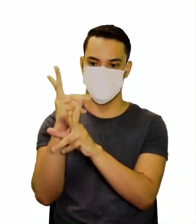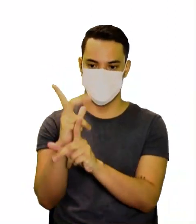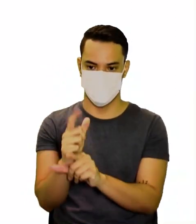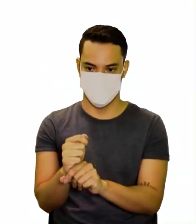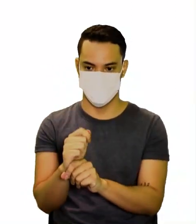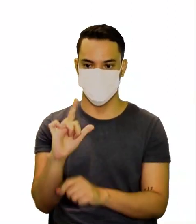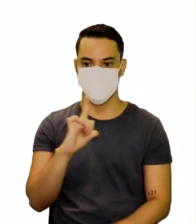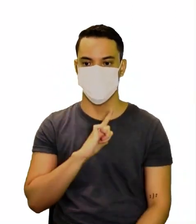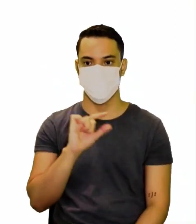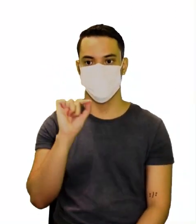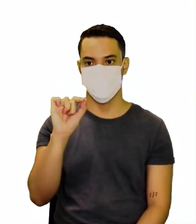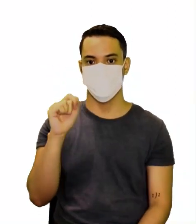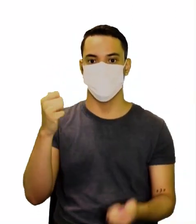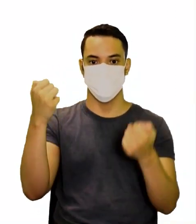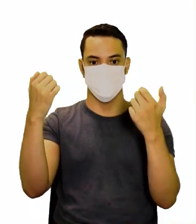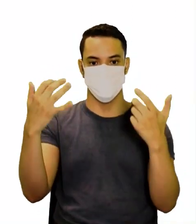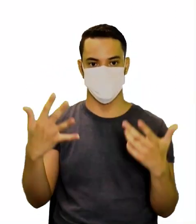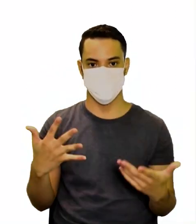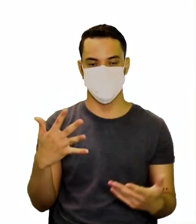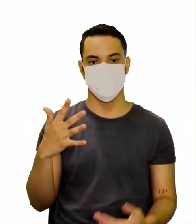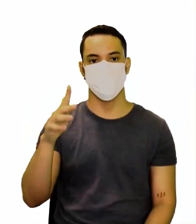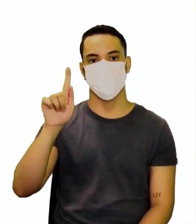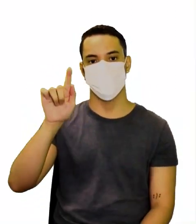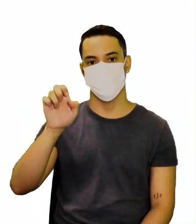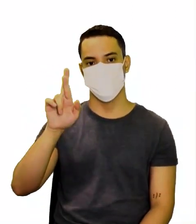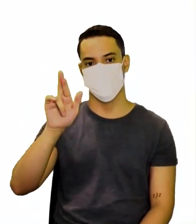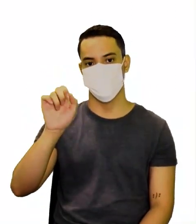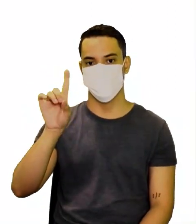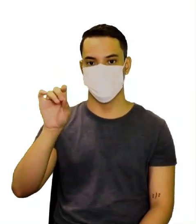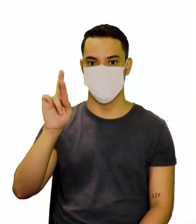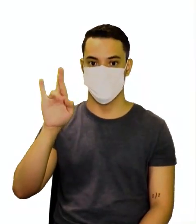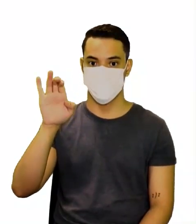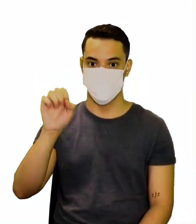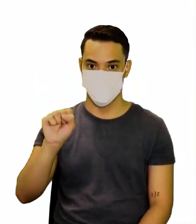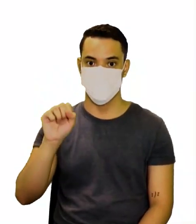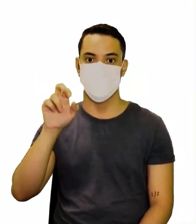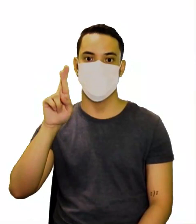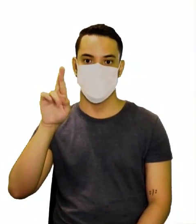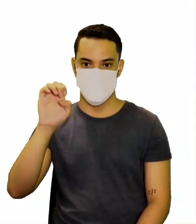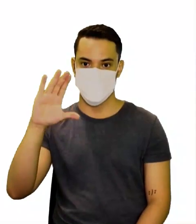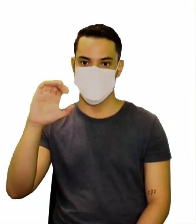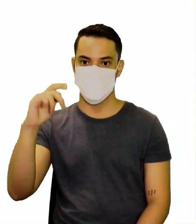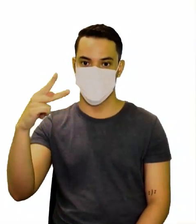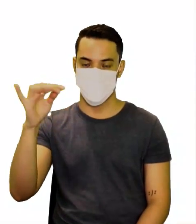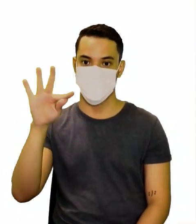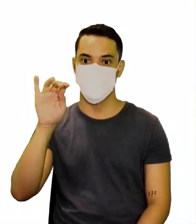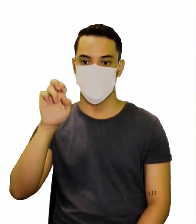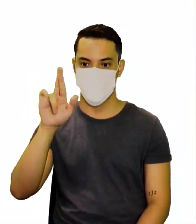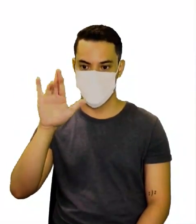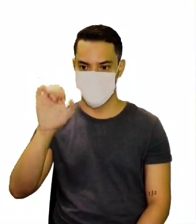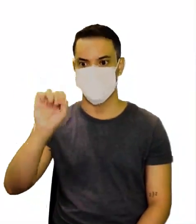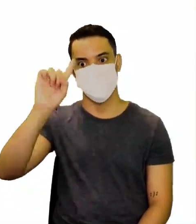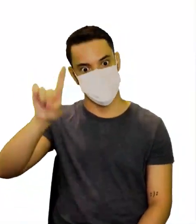aqui, nós falamos de geradores, professores, receptores. Receptores vão vir depois, tá,